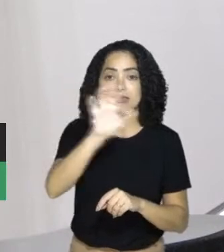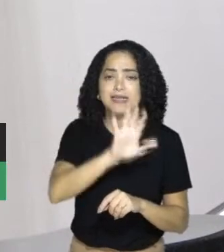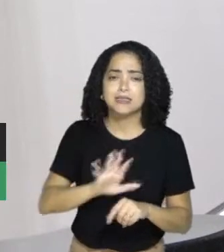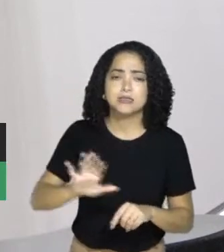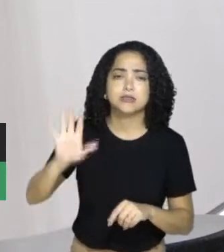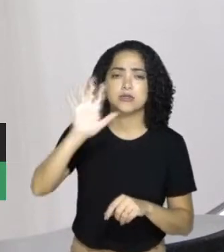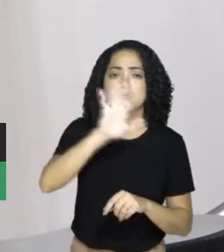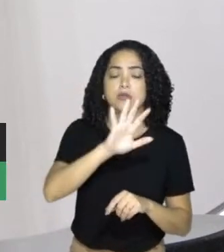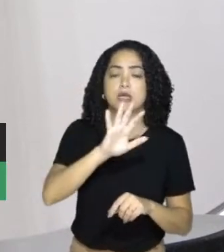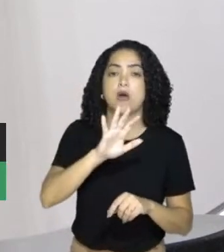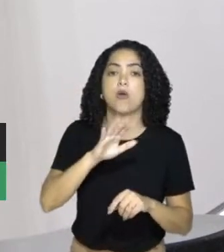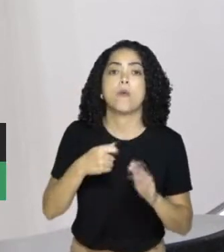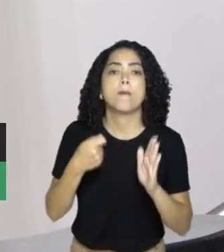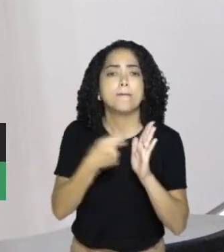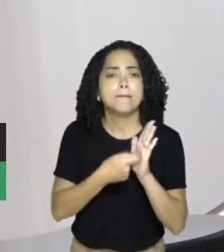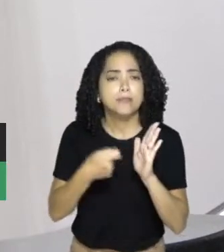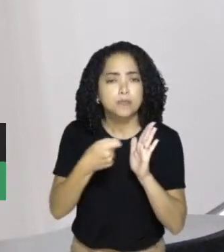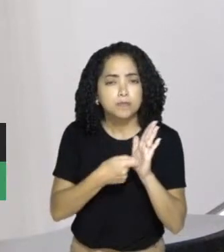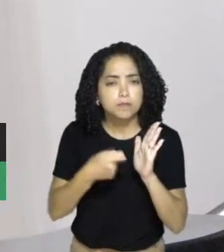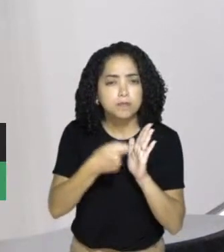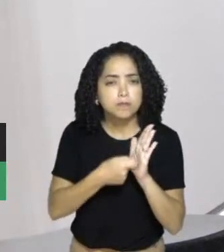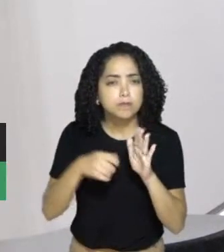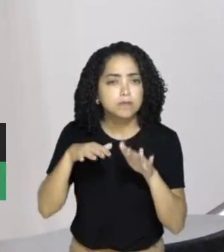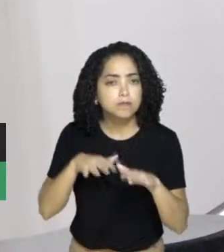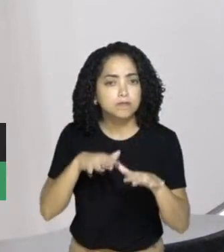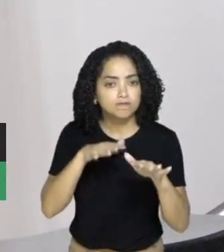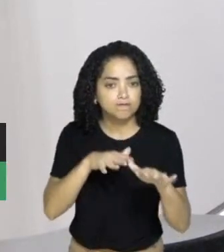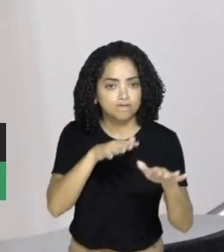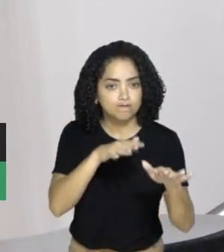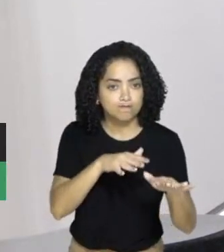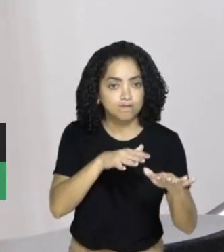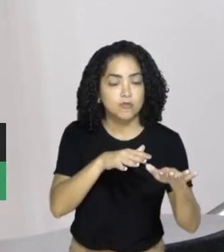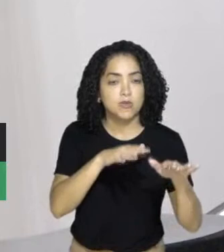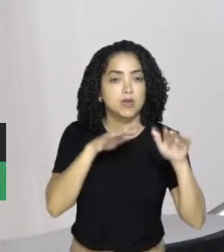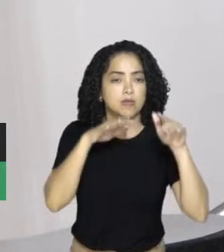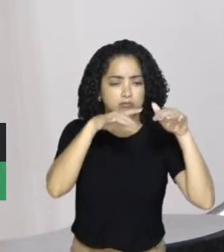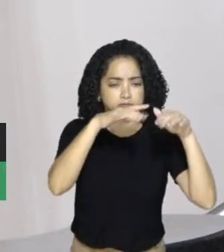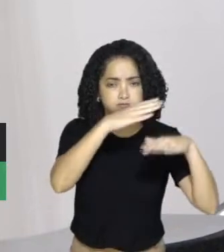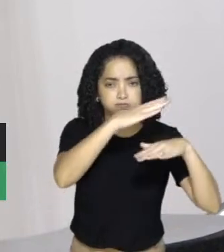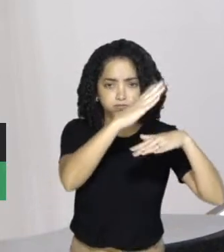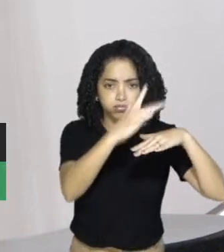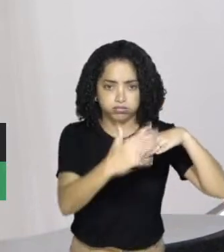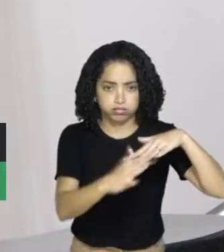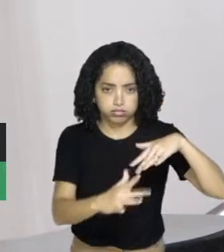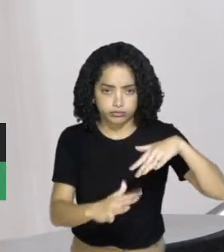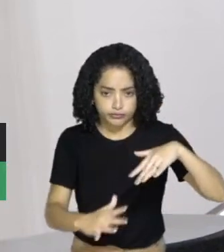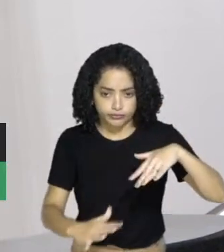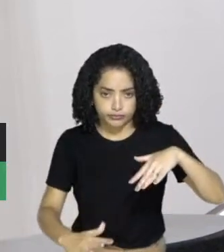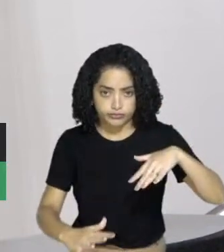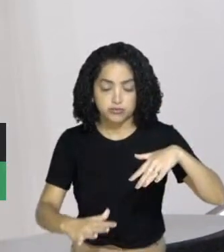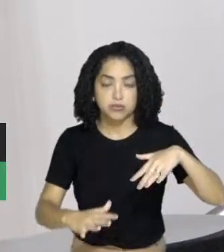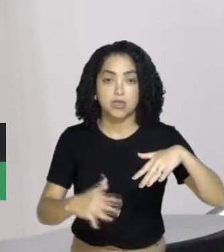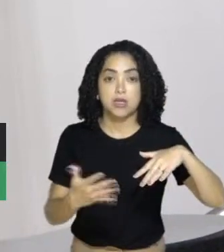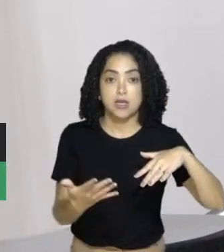protagonizado pelo movimento dos atingidos por barragens. Para ser mais exato, aqui em Santa